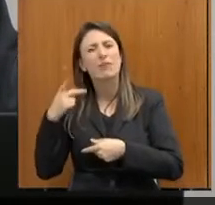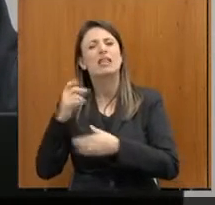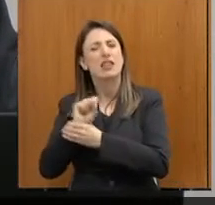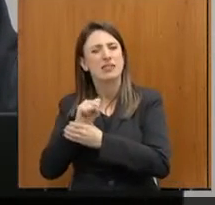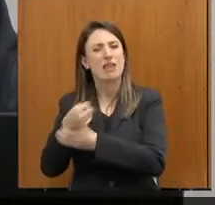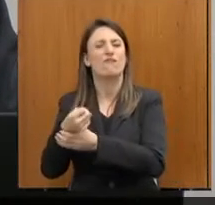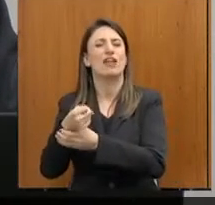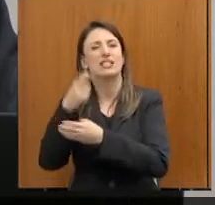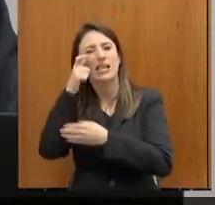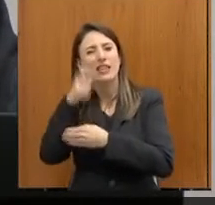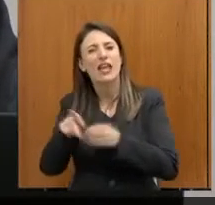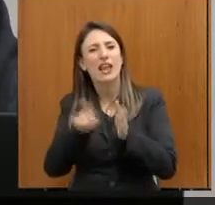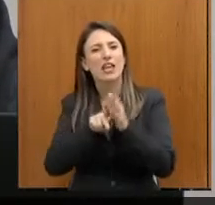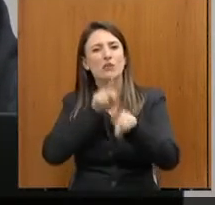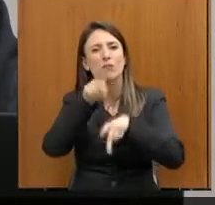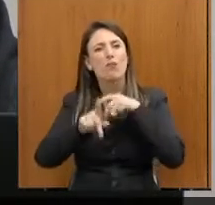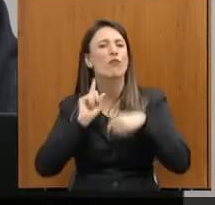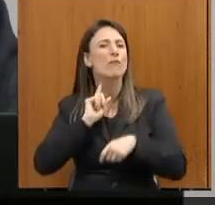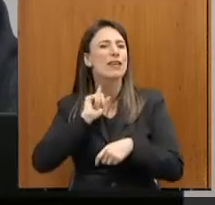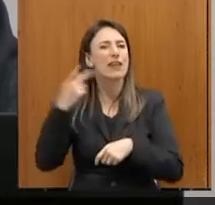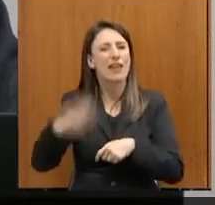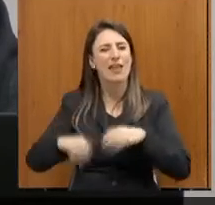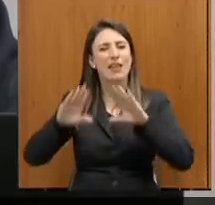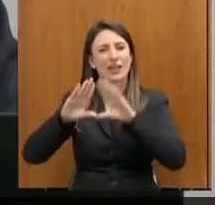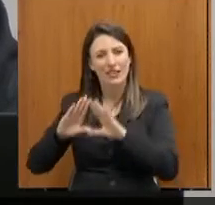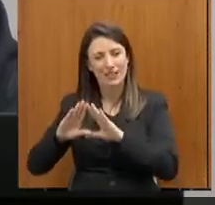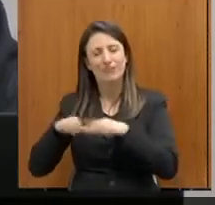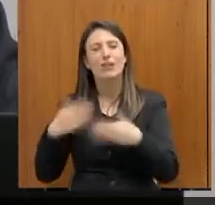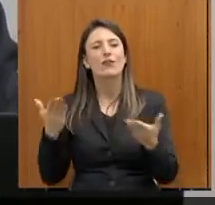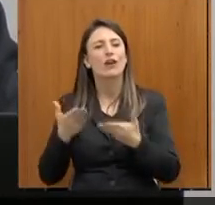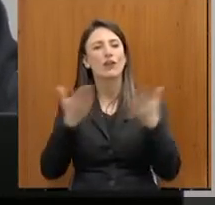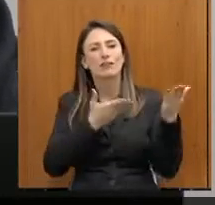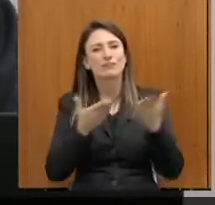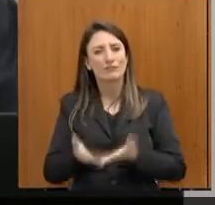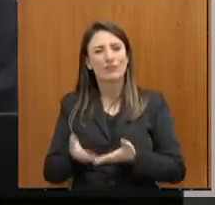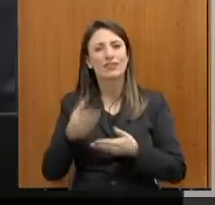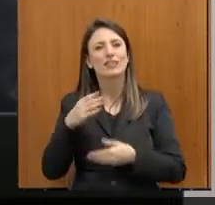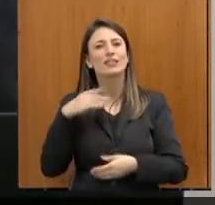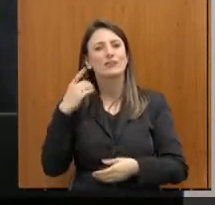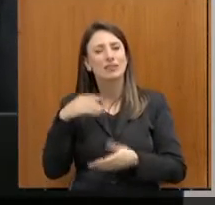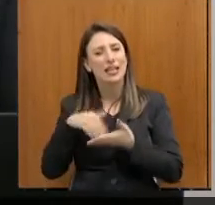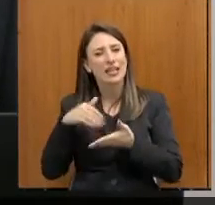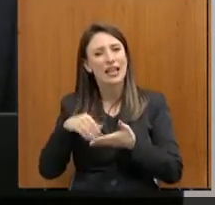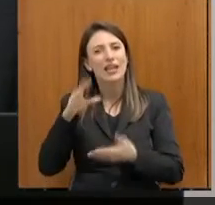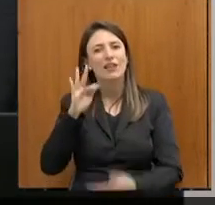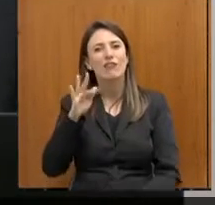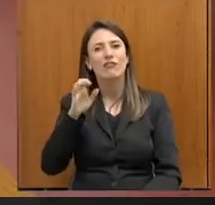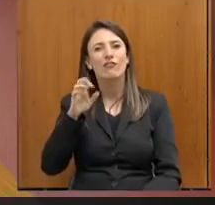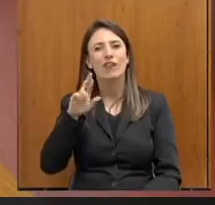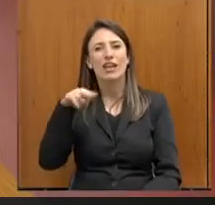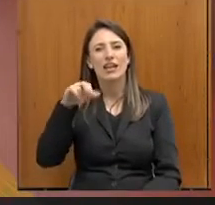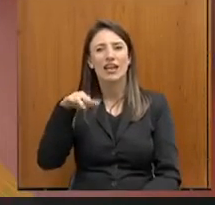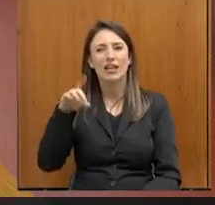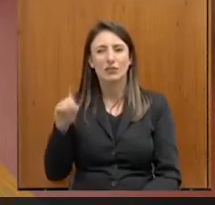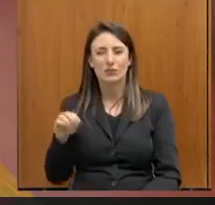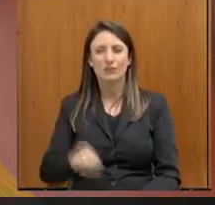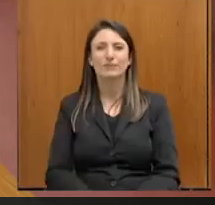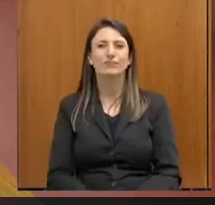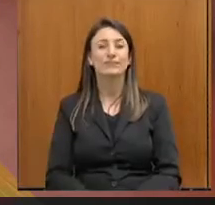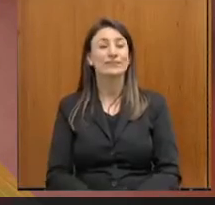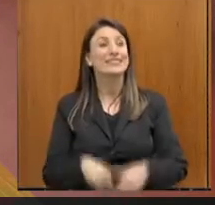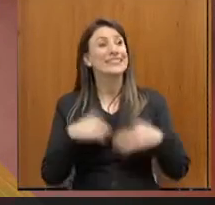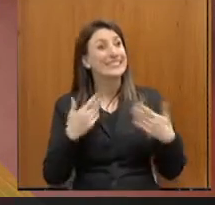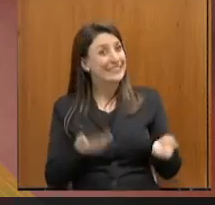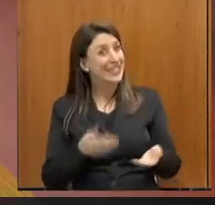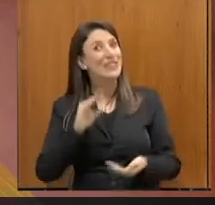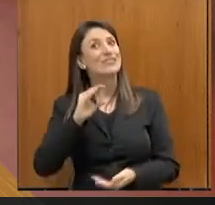casa parabéns e passo a palavra ao Deputado tá o secretário Fernando passado a é uma felizes que